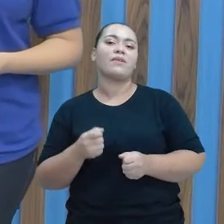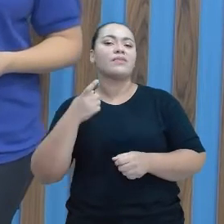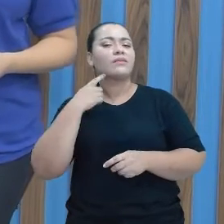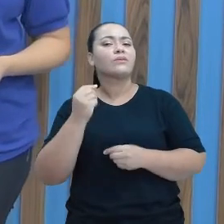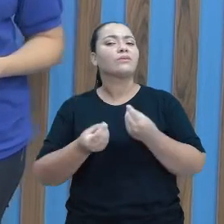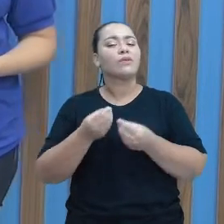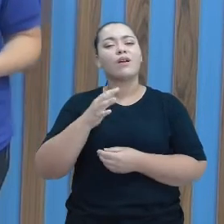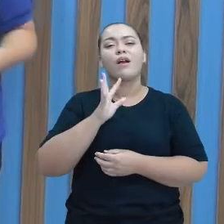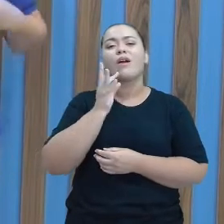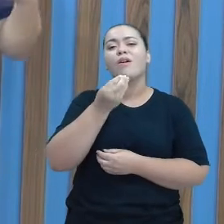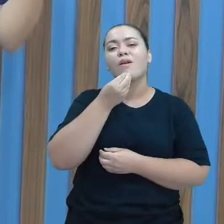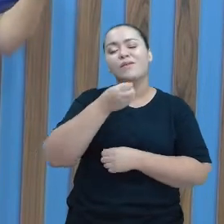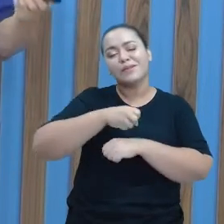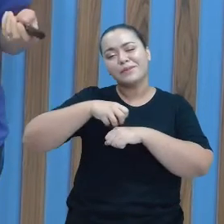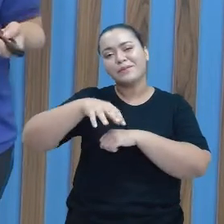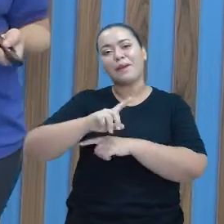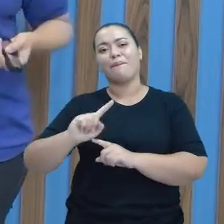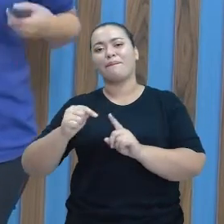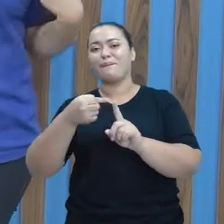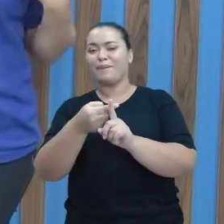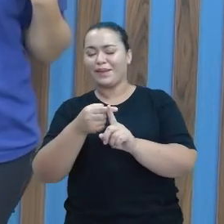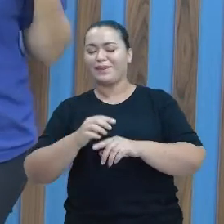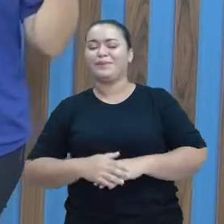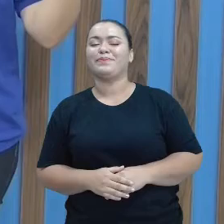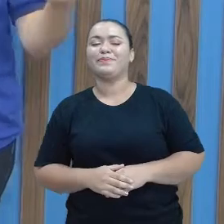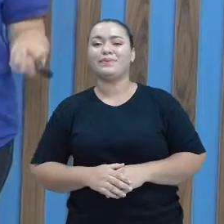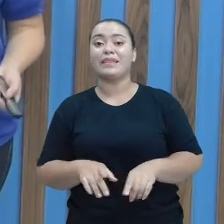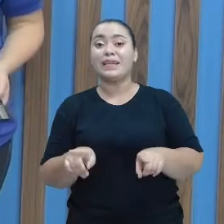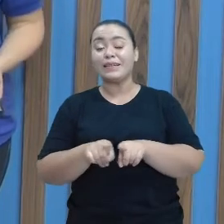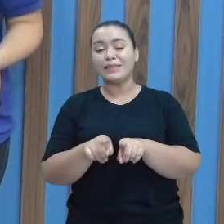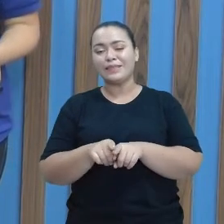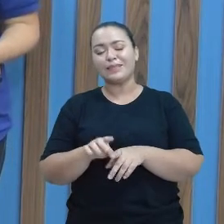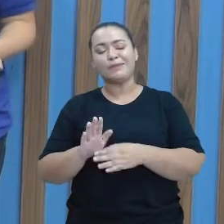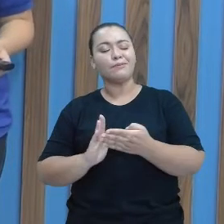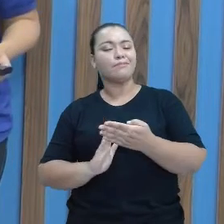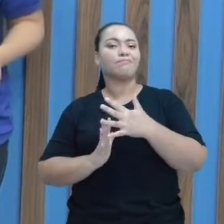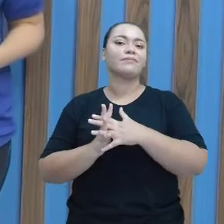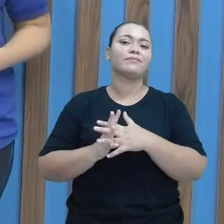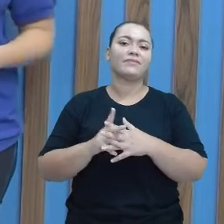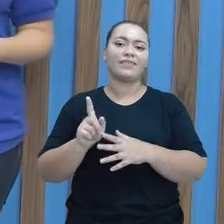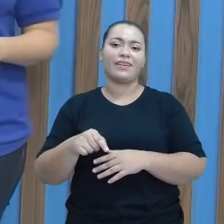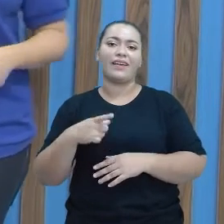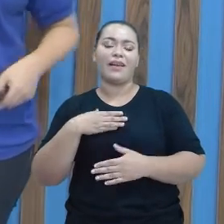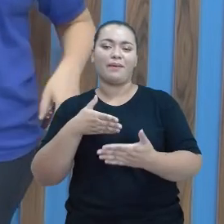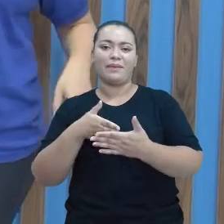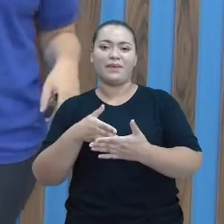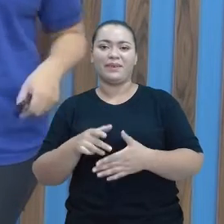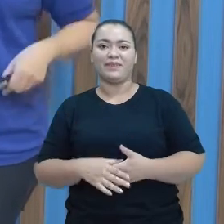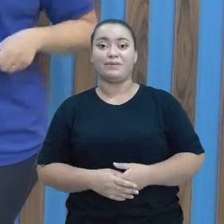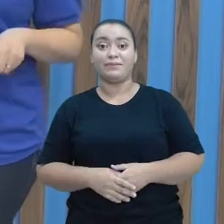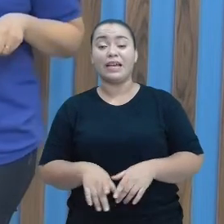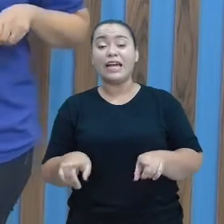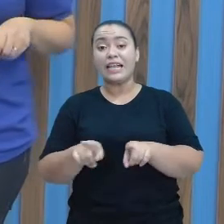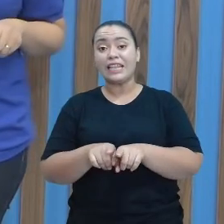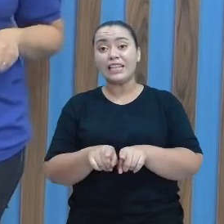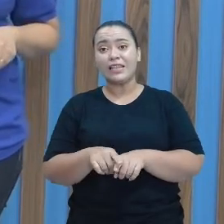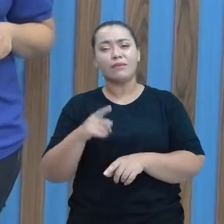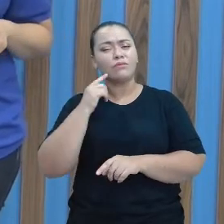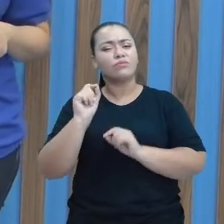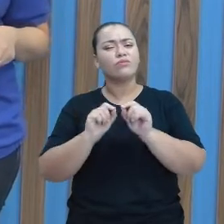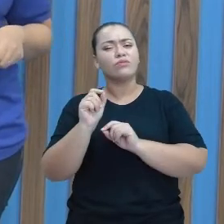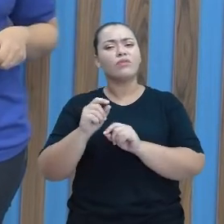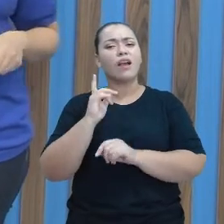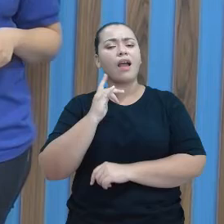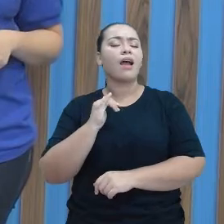um pouquinho de conhecimento a mais, né? Para que a gente consiga transpor aí barreiras, tá certo? Então, Tiago já colocou aqui um aviso